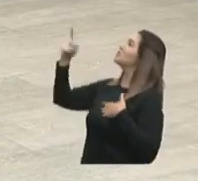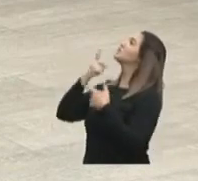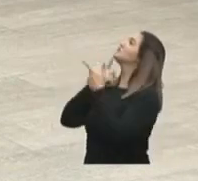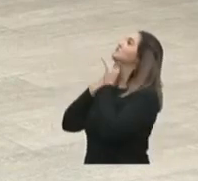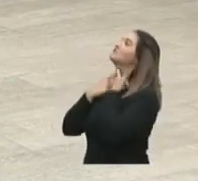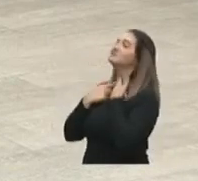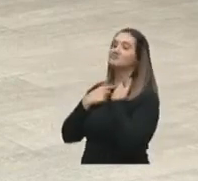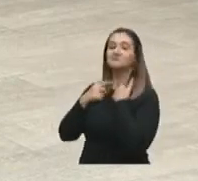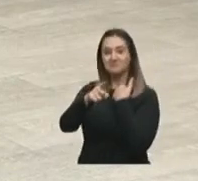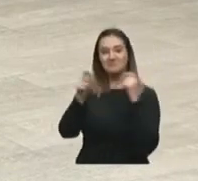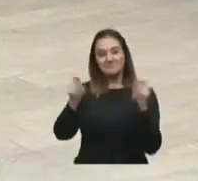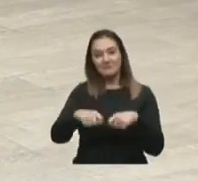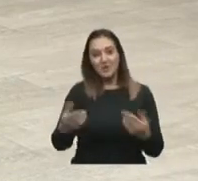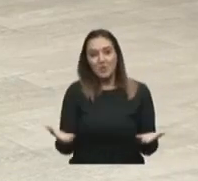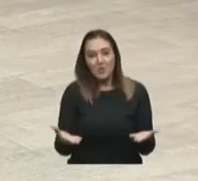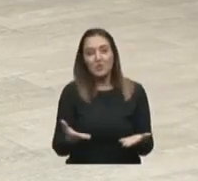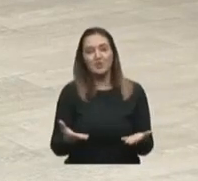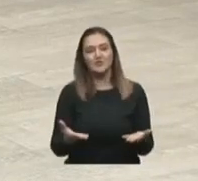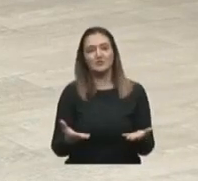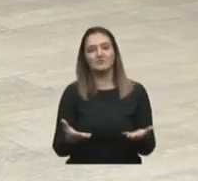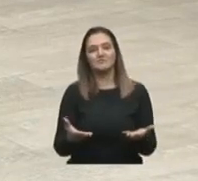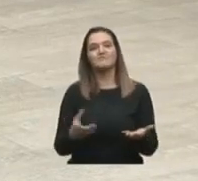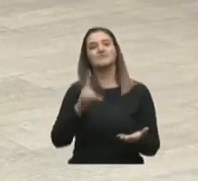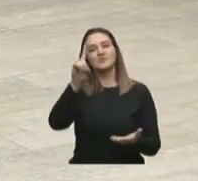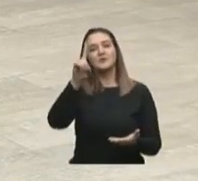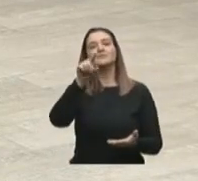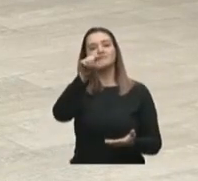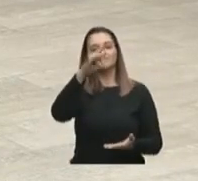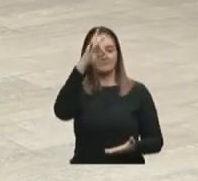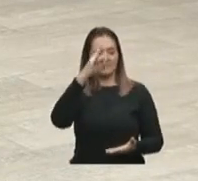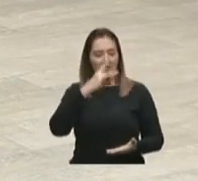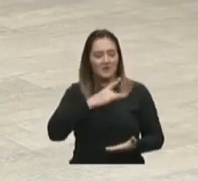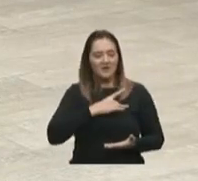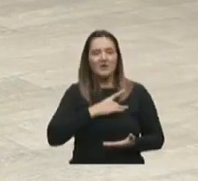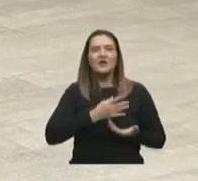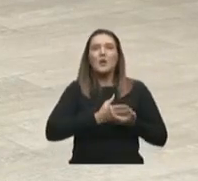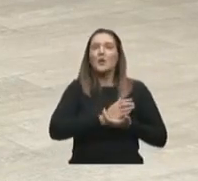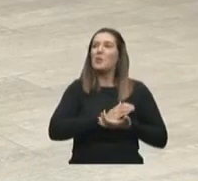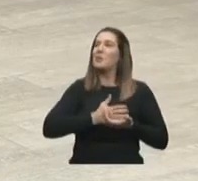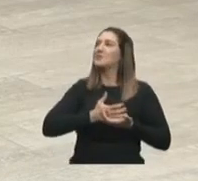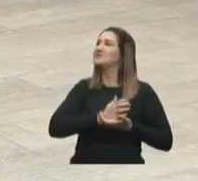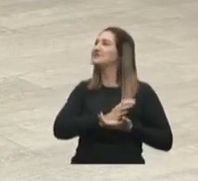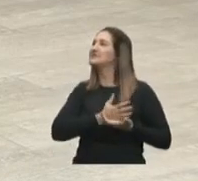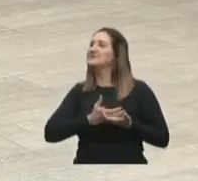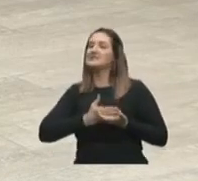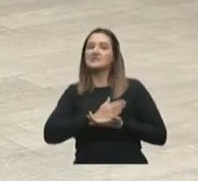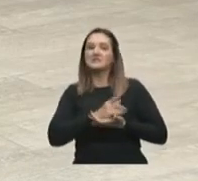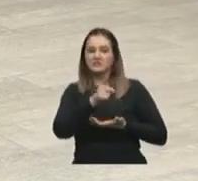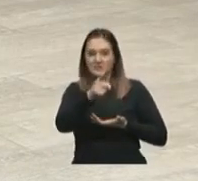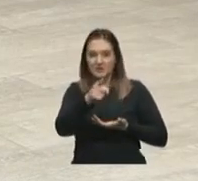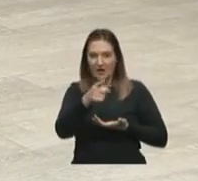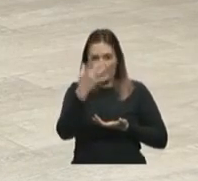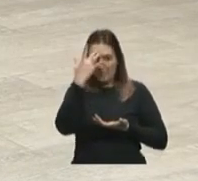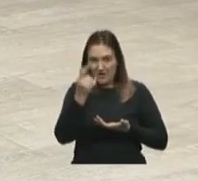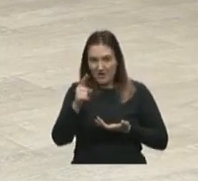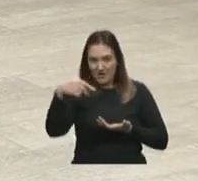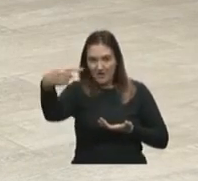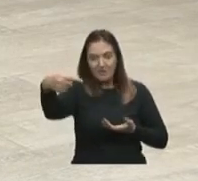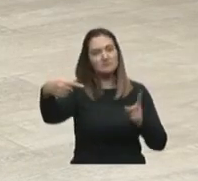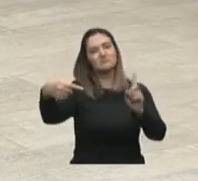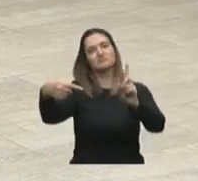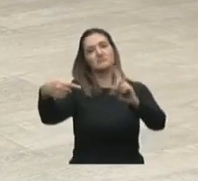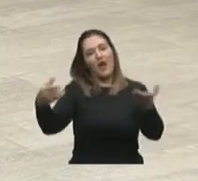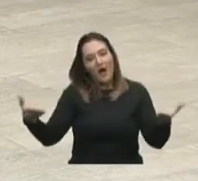vontade. Sim, eu tenho certeza que Deus está tocando o seu coração através do Espírito Santo. Não deixe para amanhã, não deixe para